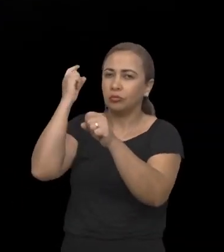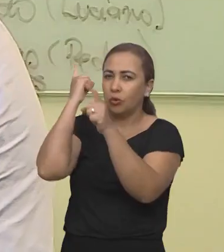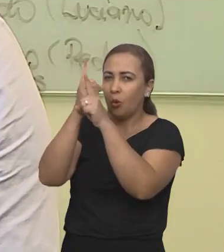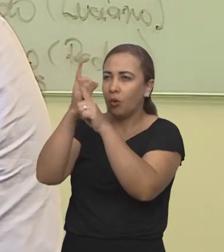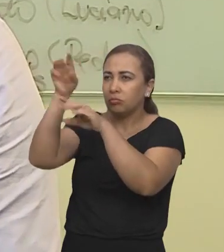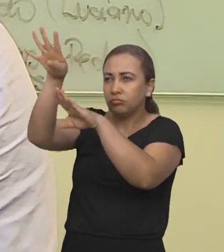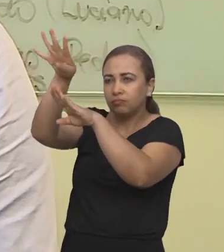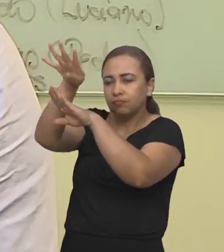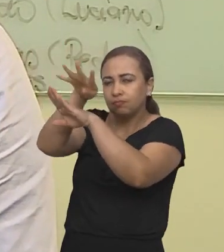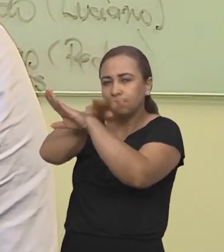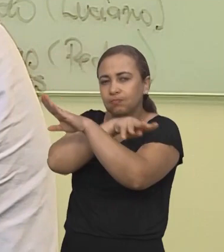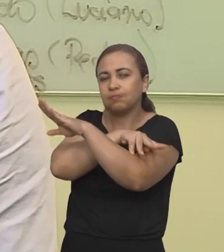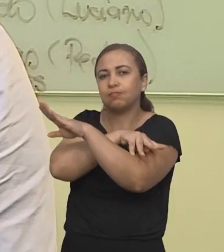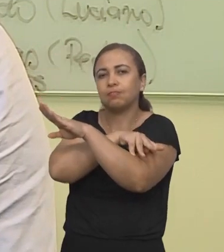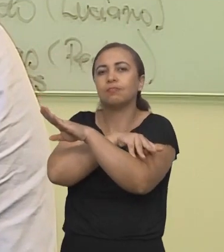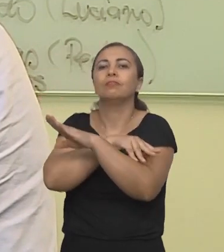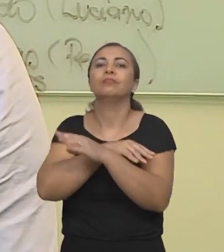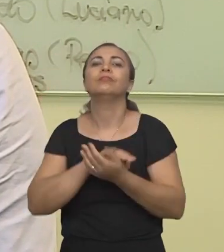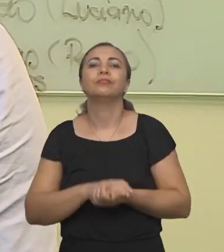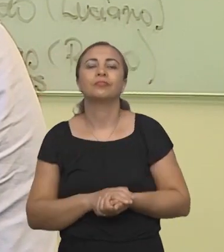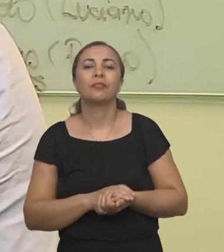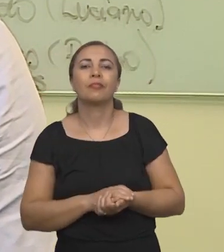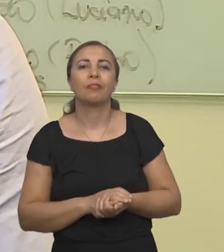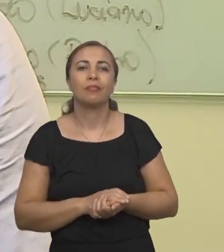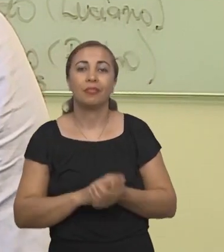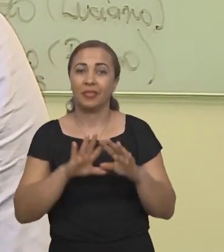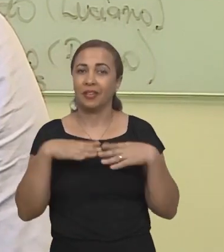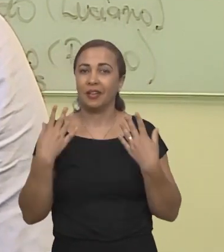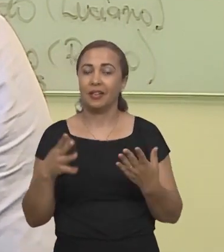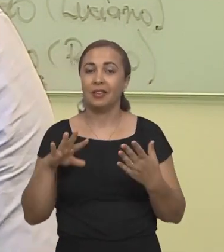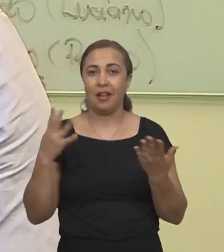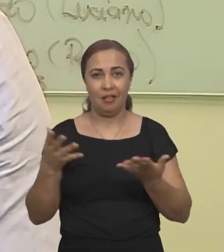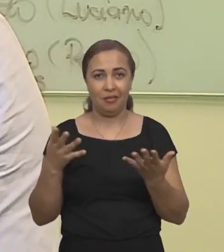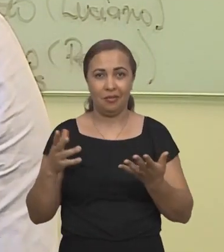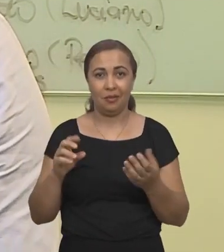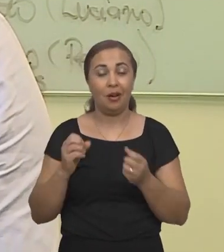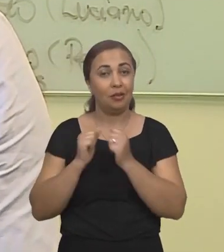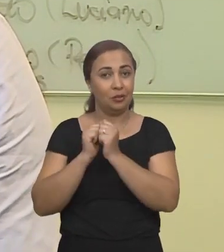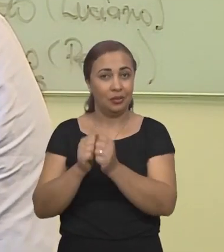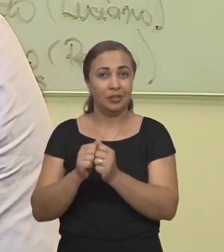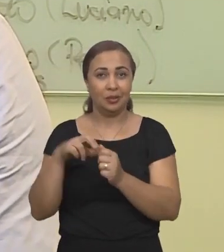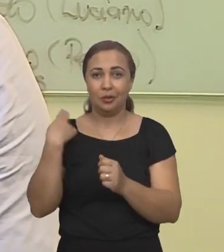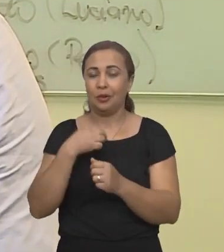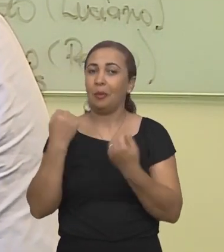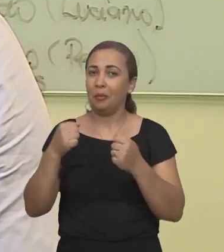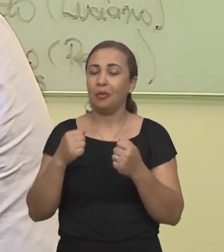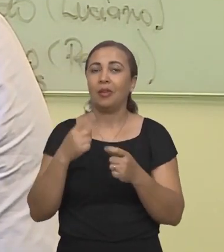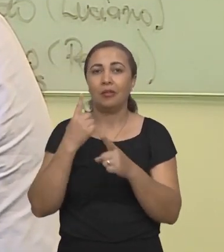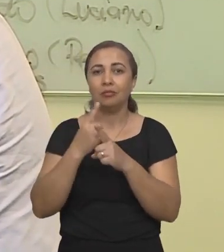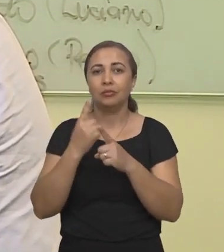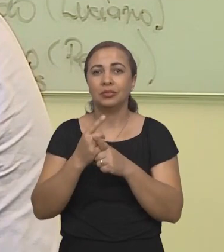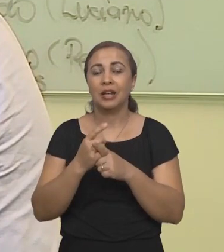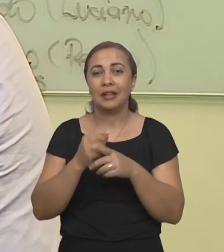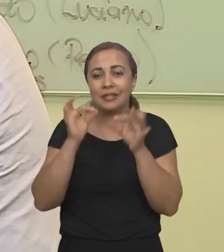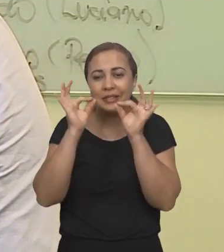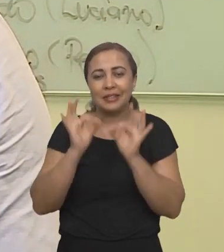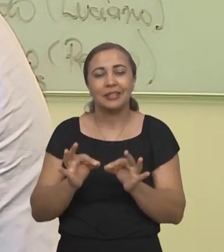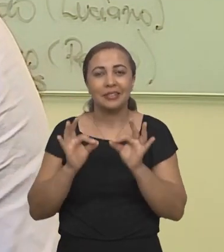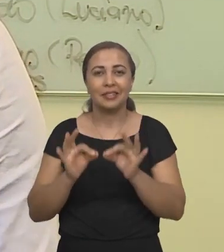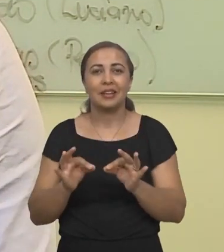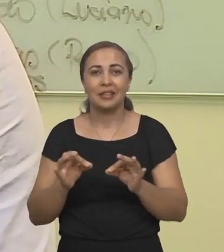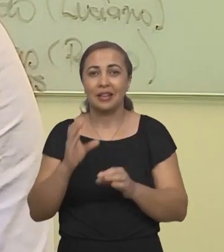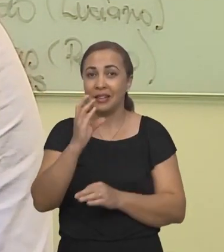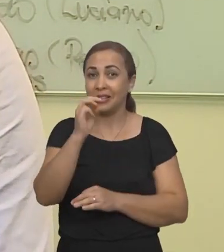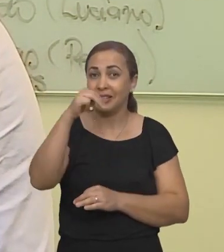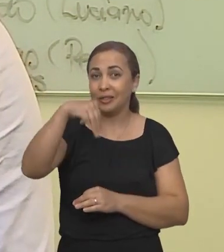detectar com essas medidas, com esse instrumento. Então, agora, com ele, a gente vai poder detectar precisões da ordem